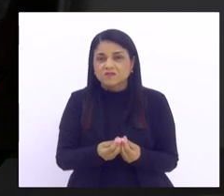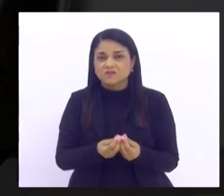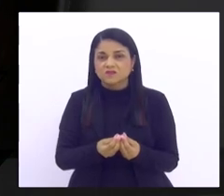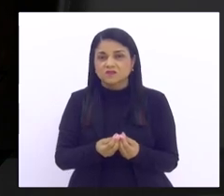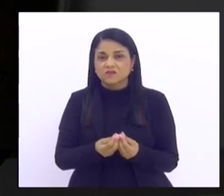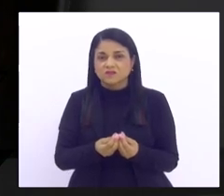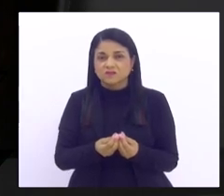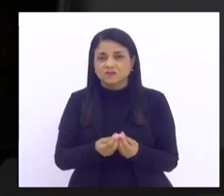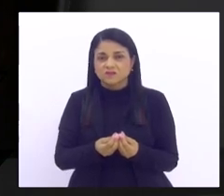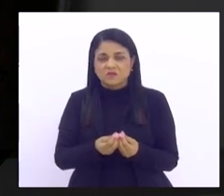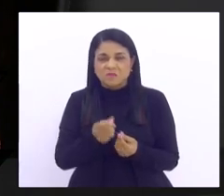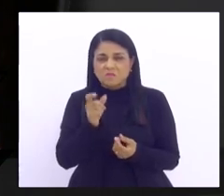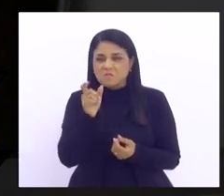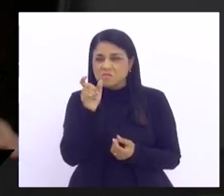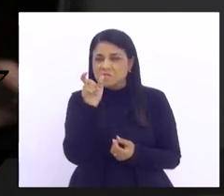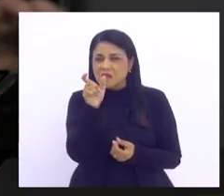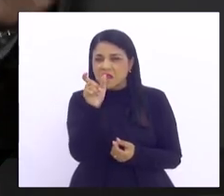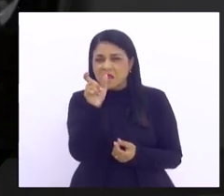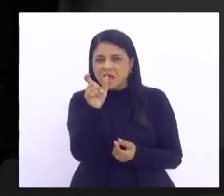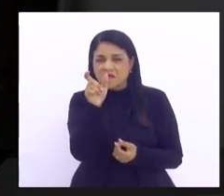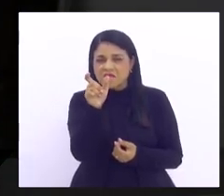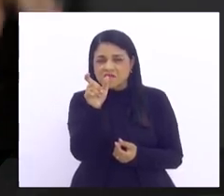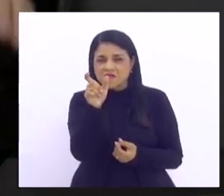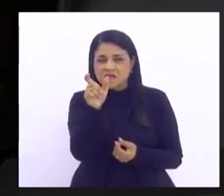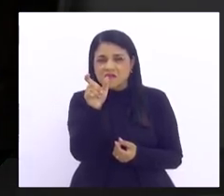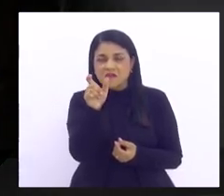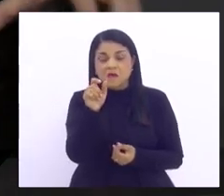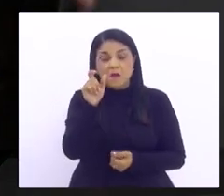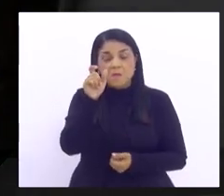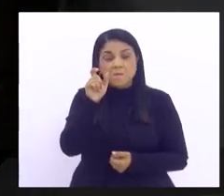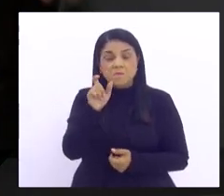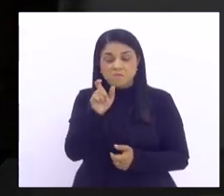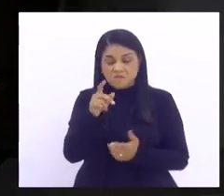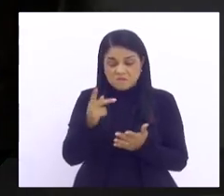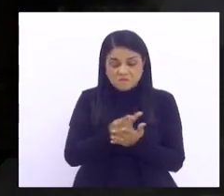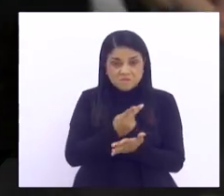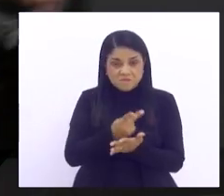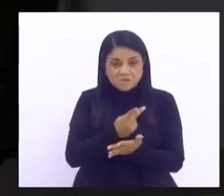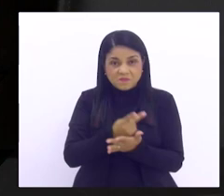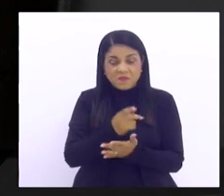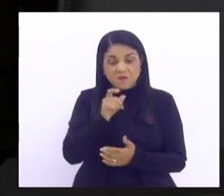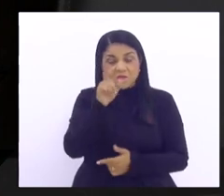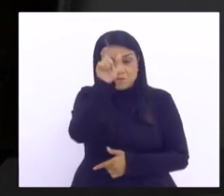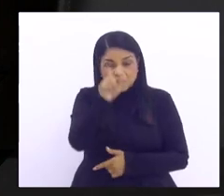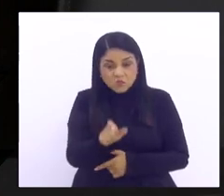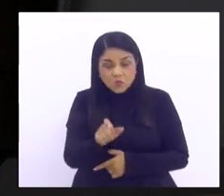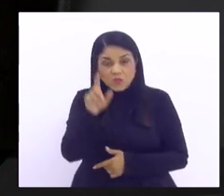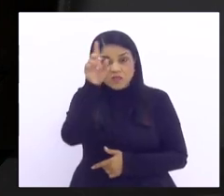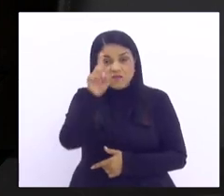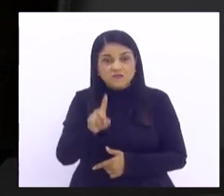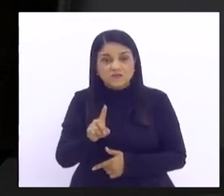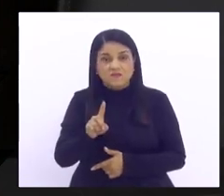Usei até a expressão errada, porque não se usa mais. Da pessoa que tem a deficiência física.